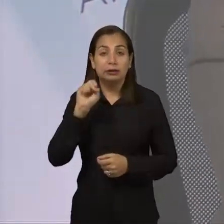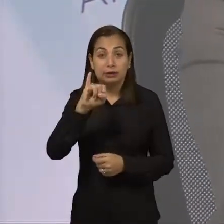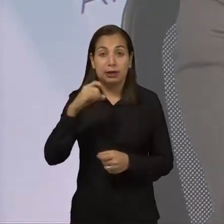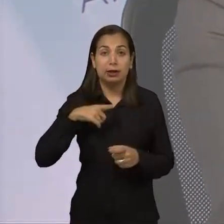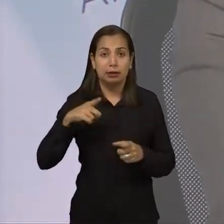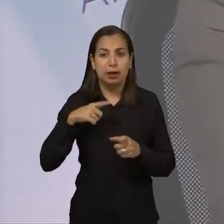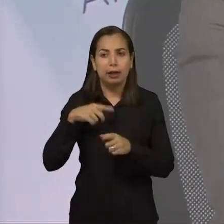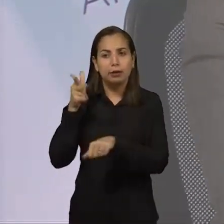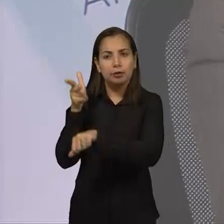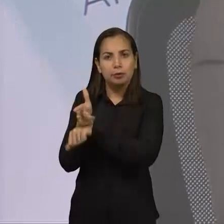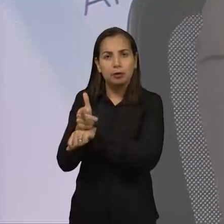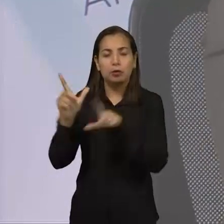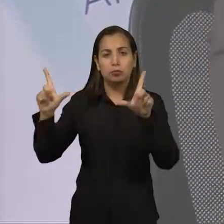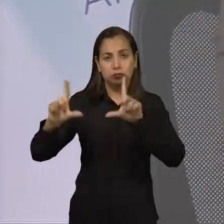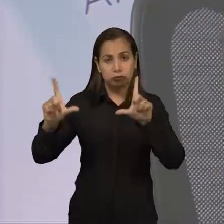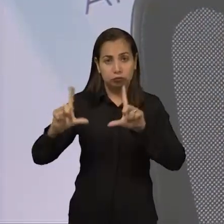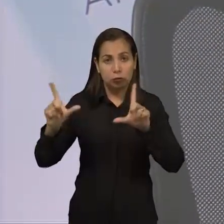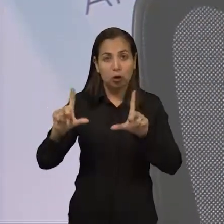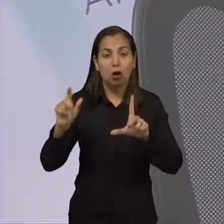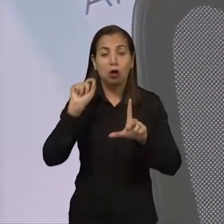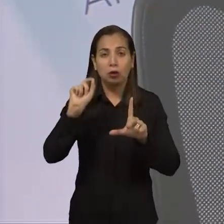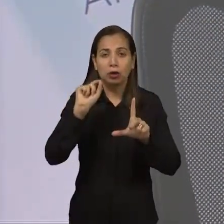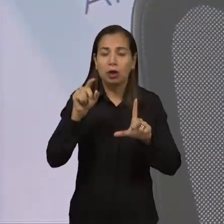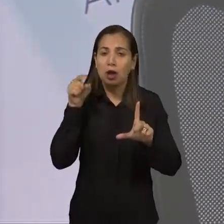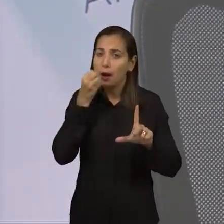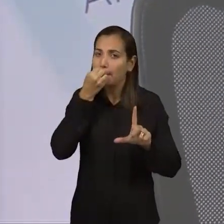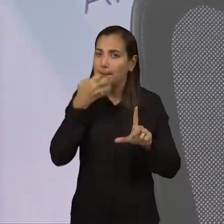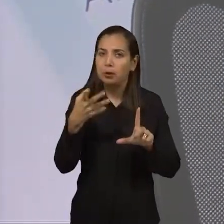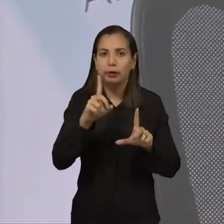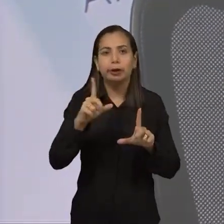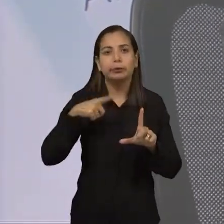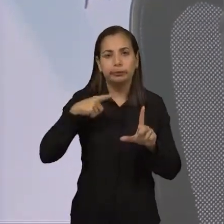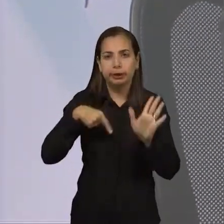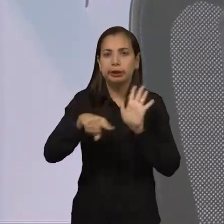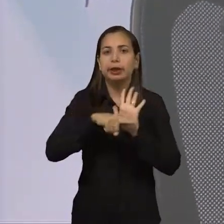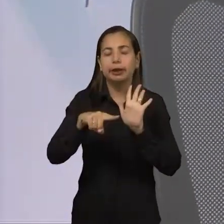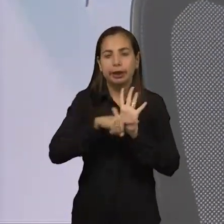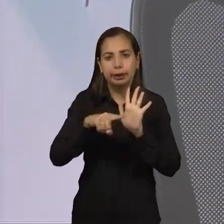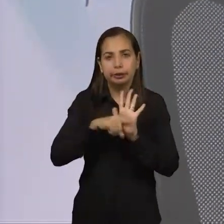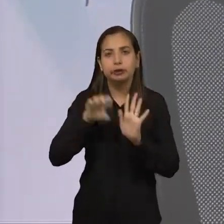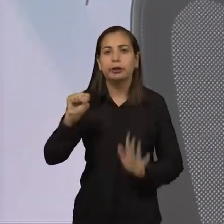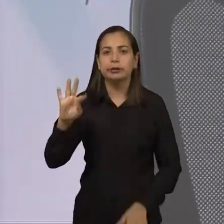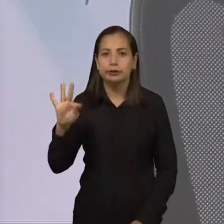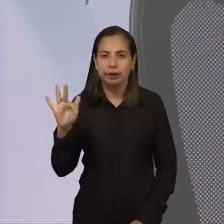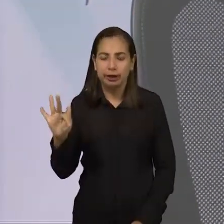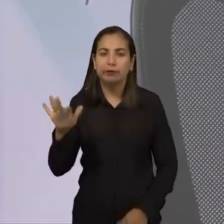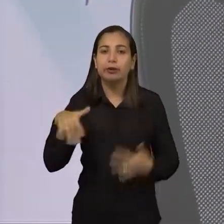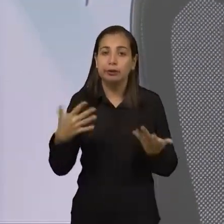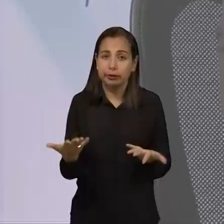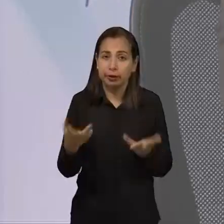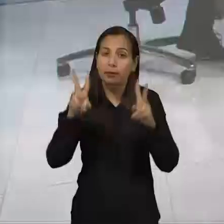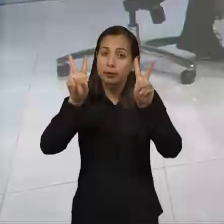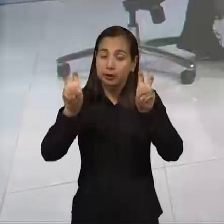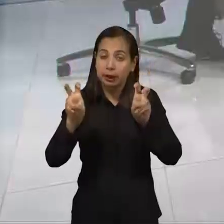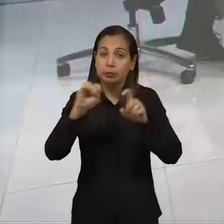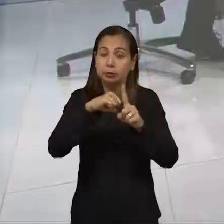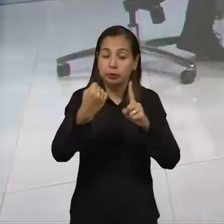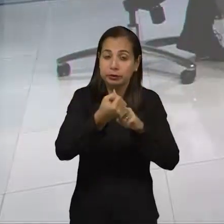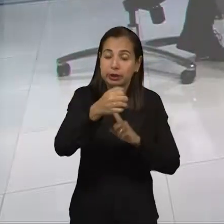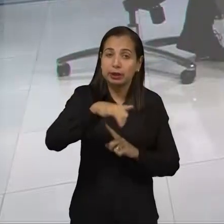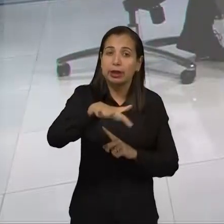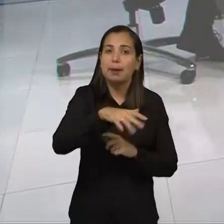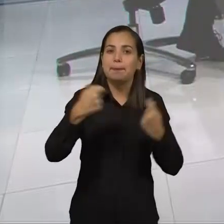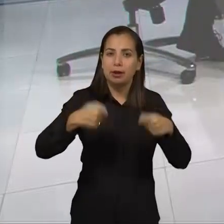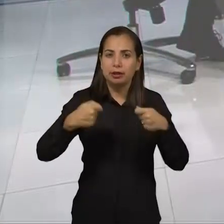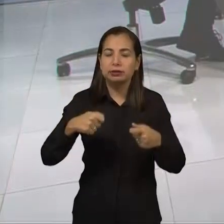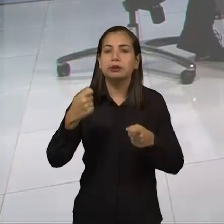transmissão da TV Justiça, isso está fazendo um mal ao Supremo Tribunal Federal, e isso é um tema que a sociedade brasileira precisa discutir